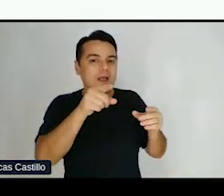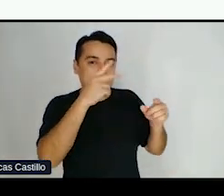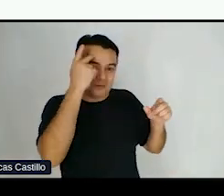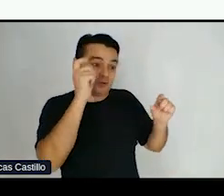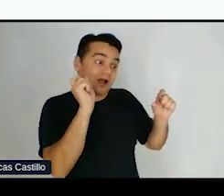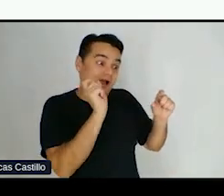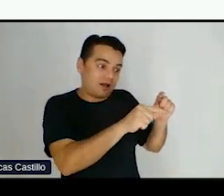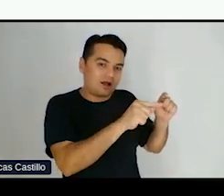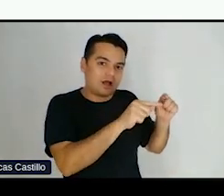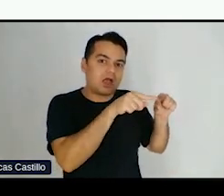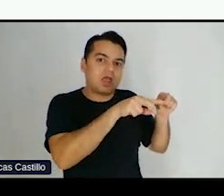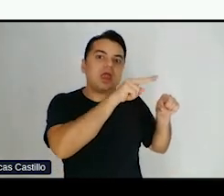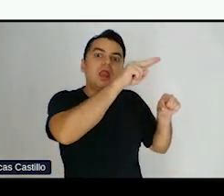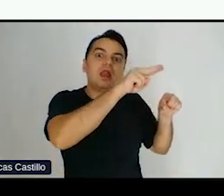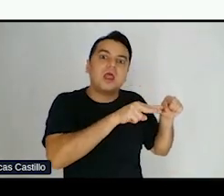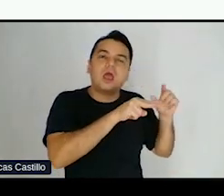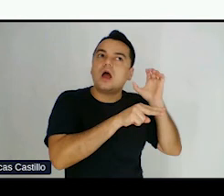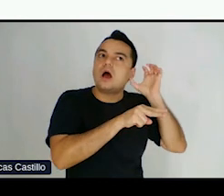usuário.